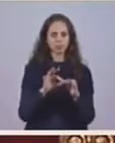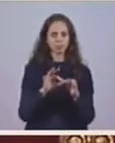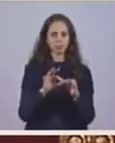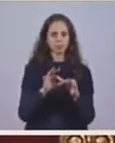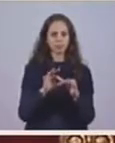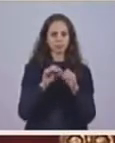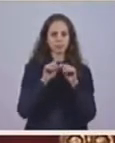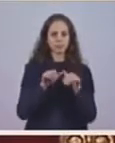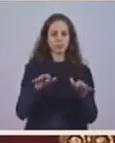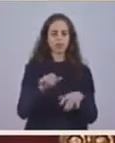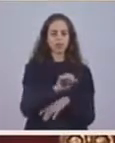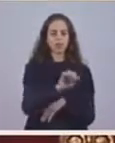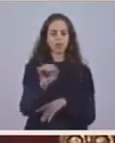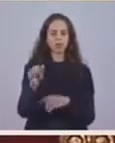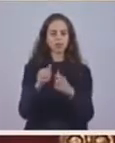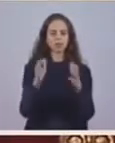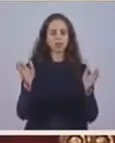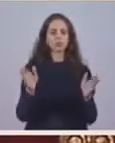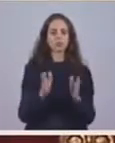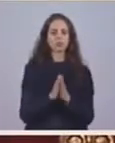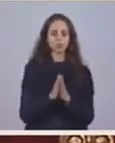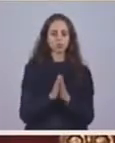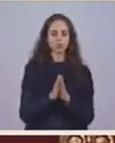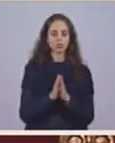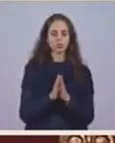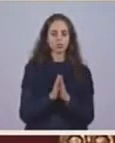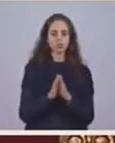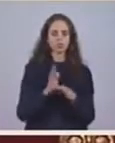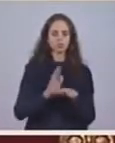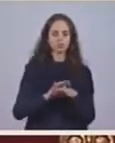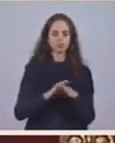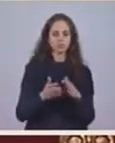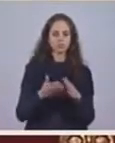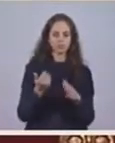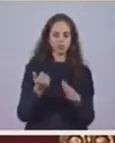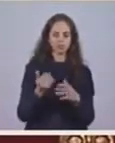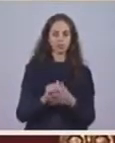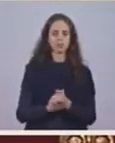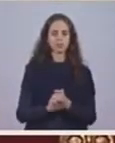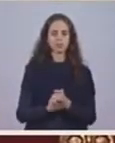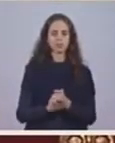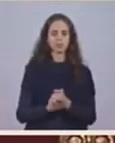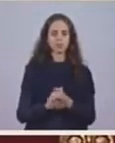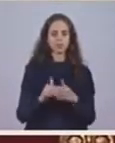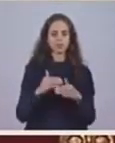aliança, que será derramado por vós e por todos para a remissão dos